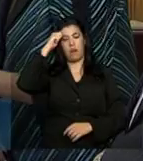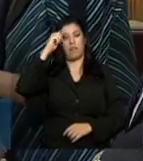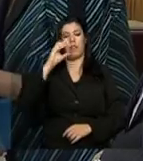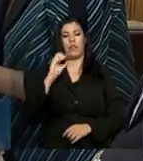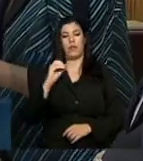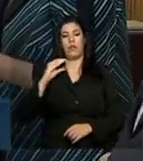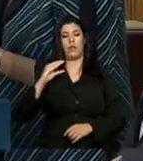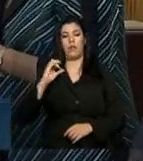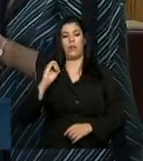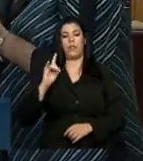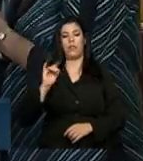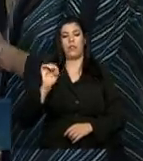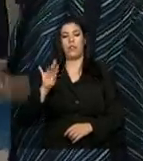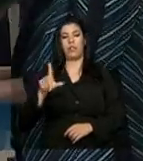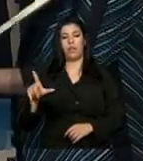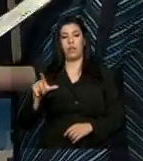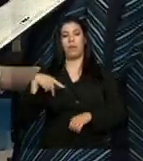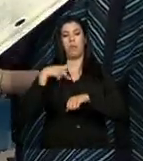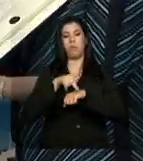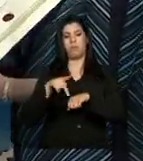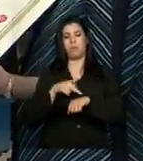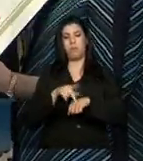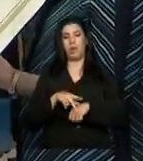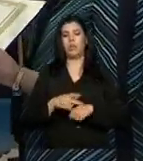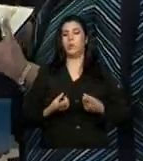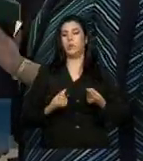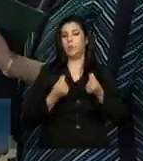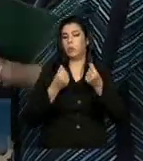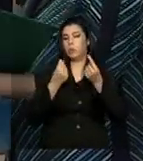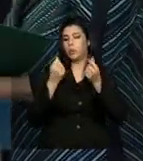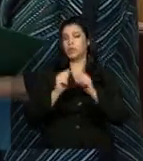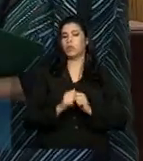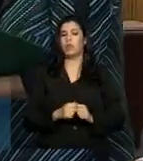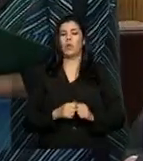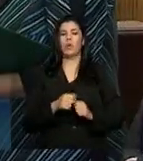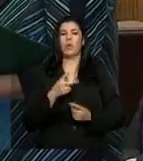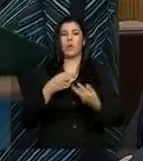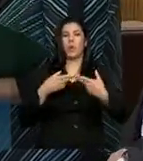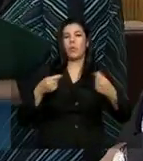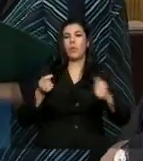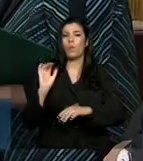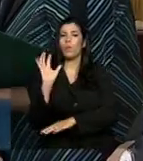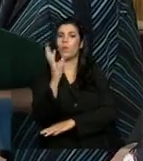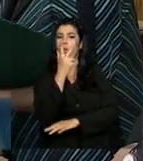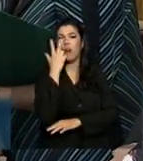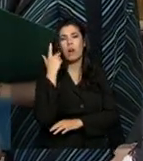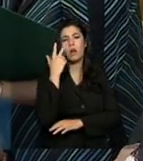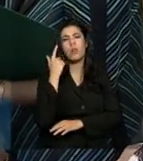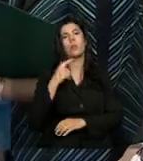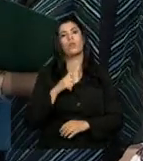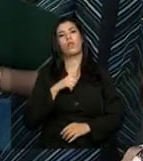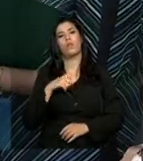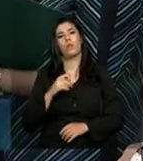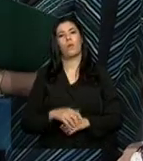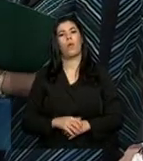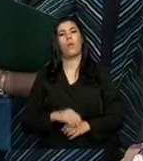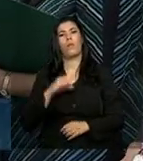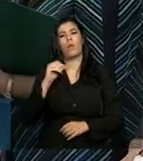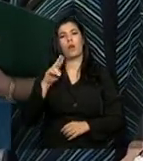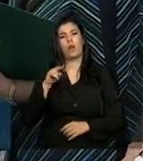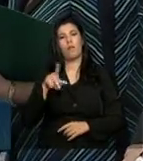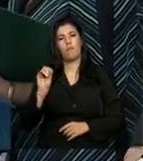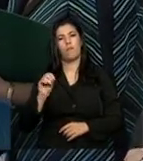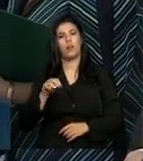país rico em recursos naturais, como gás natural, petróleo, estanho, minério de ferro, carvão,